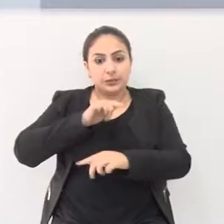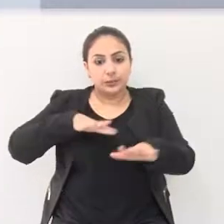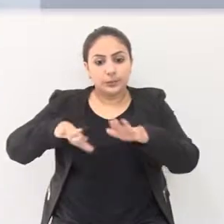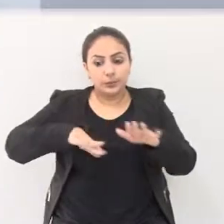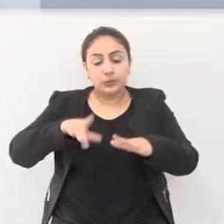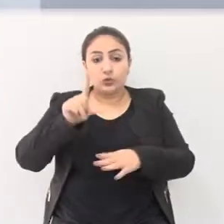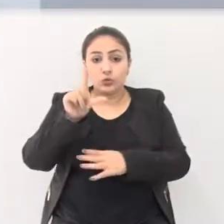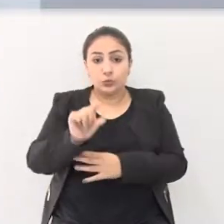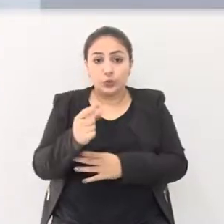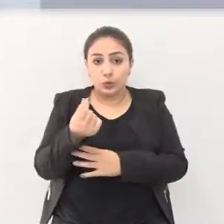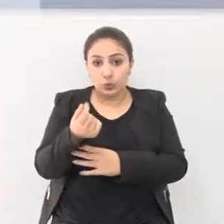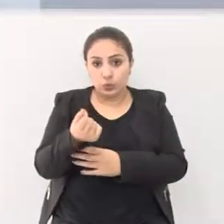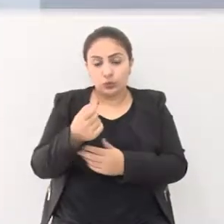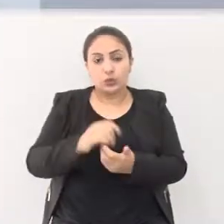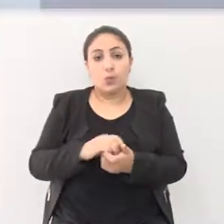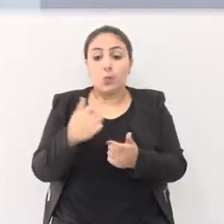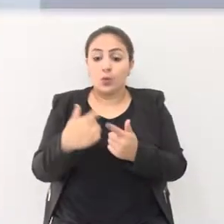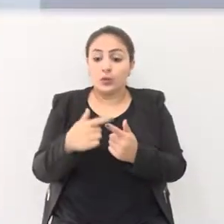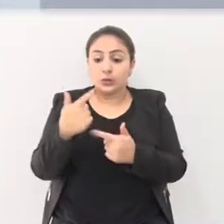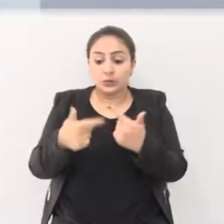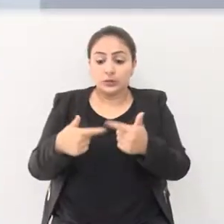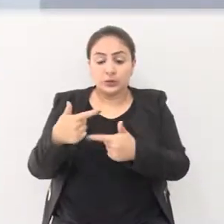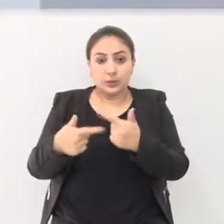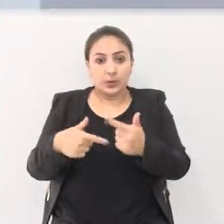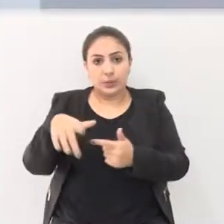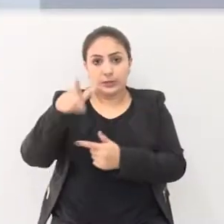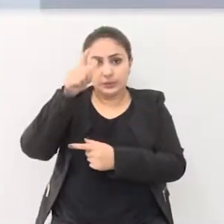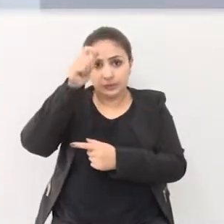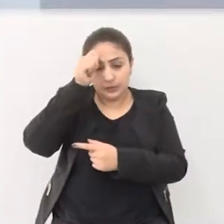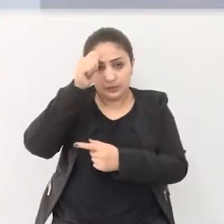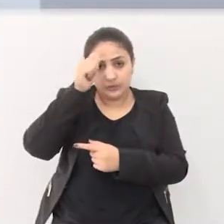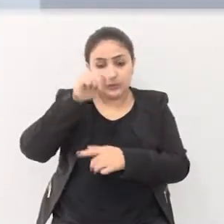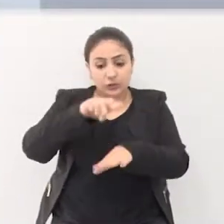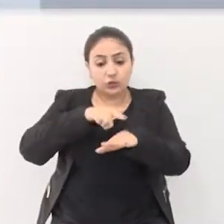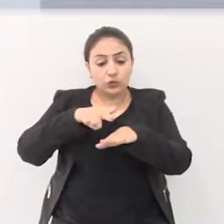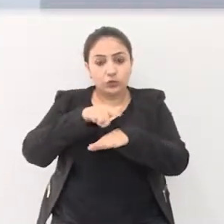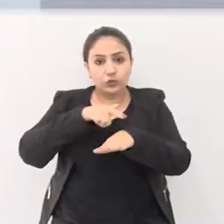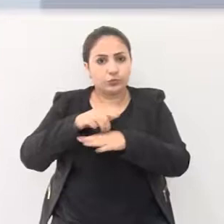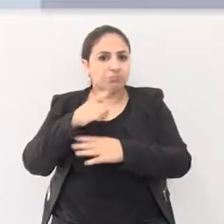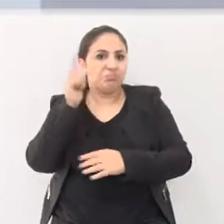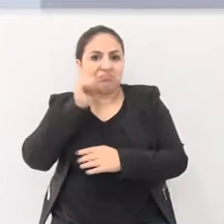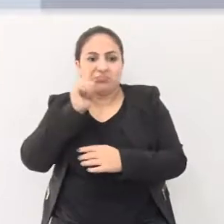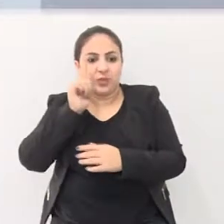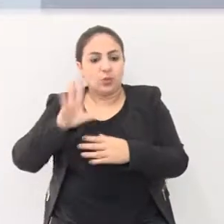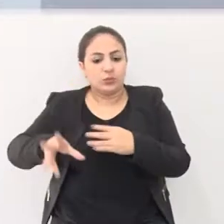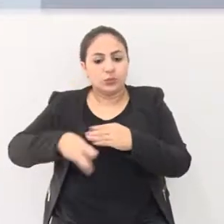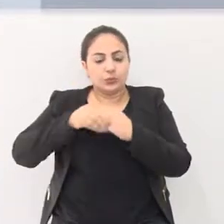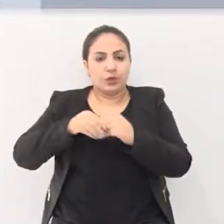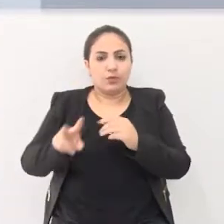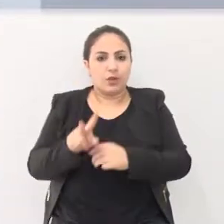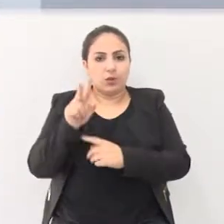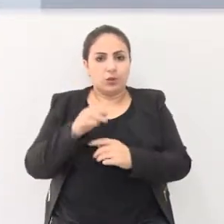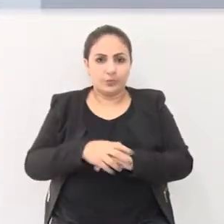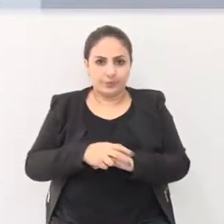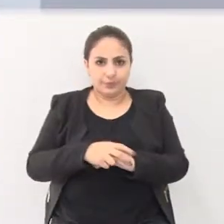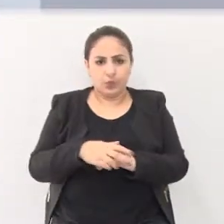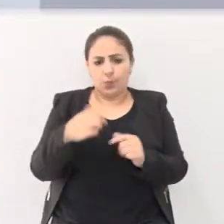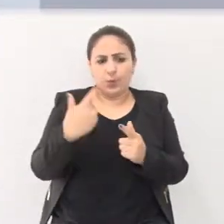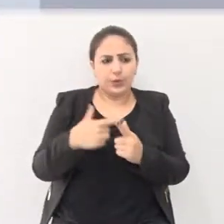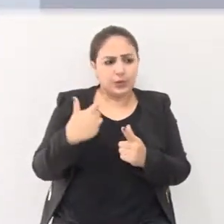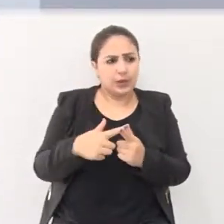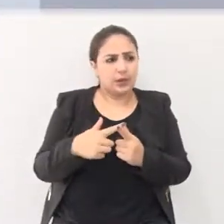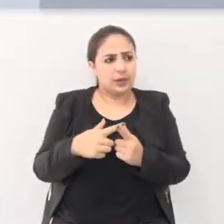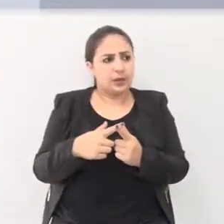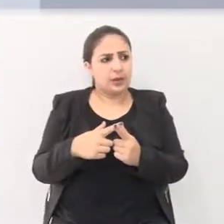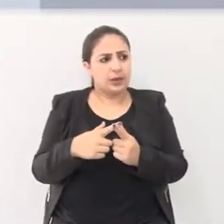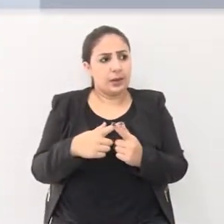porque no teu trabalho, no caso na área de transporte, na área de logísticas, tu não consegue agregar valor, não é tu que põe o preço, é o